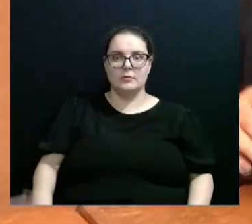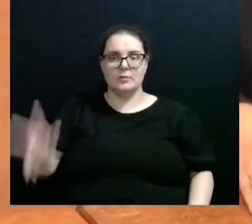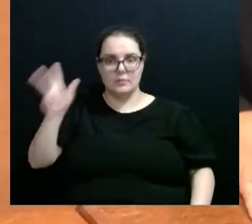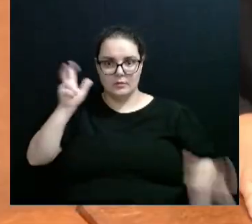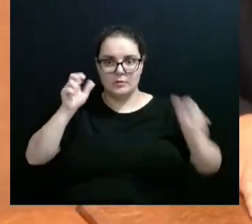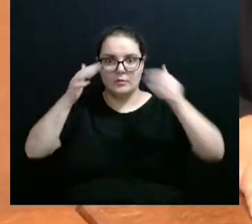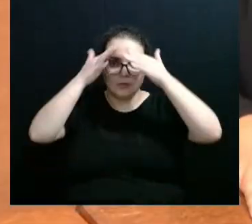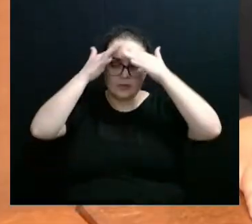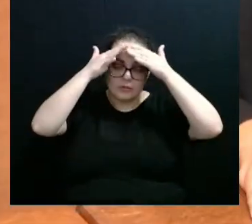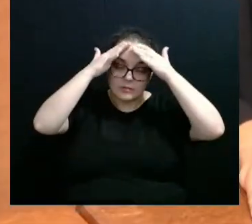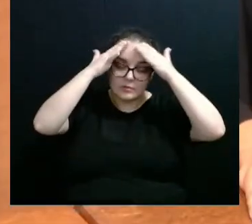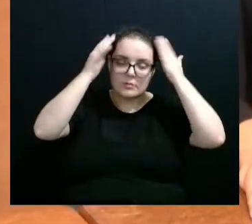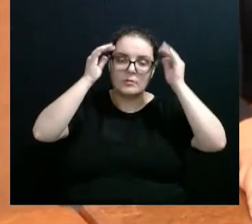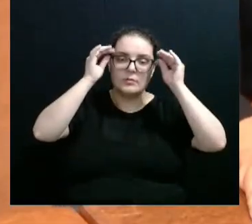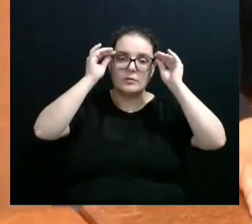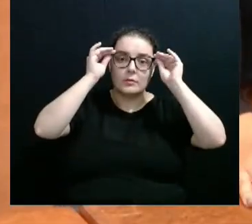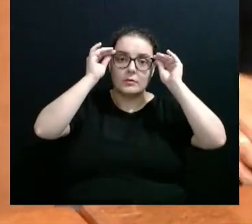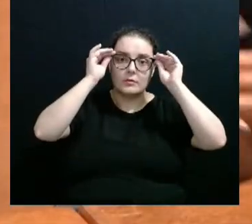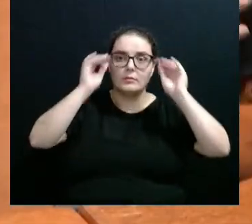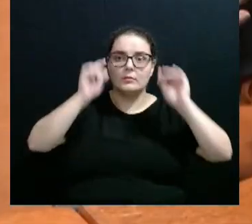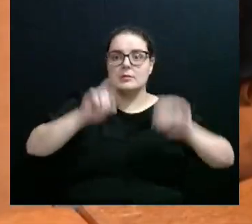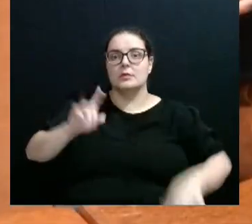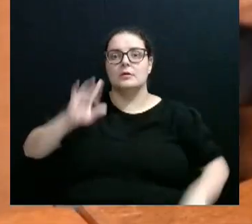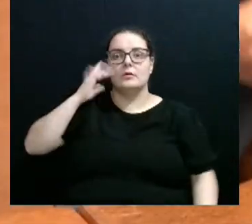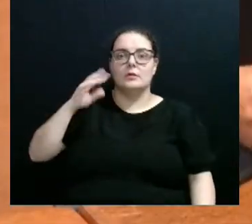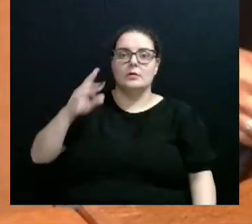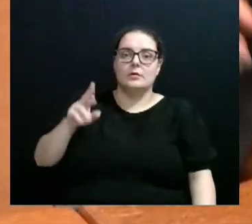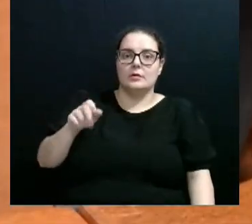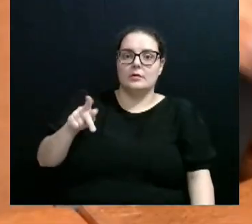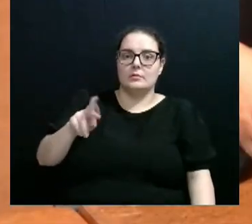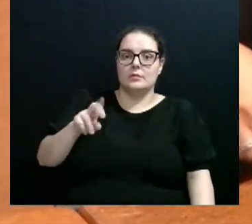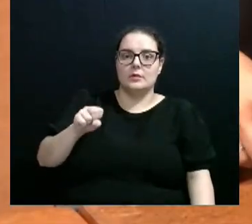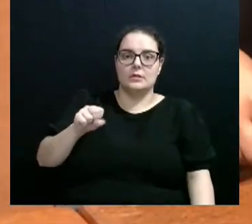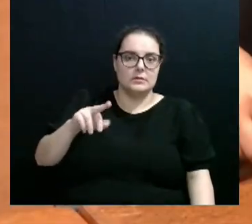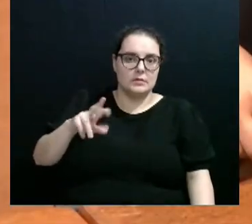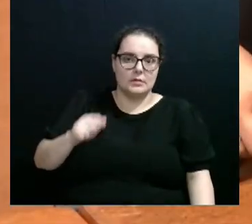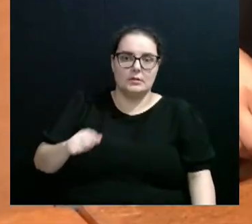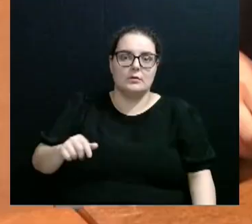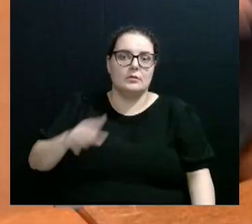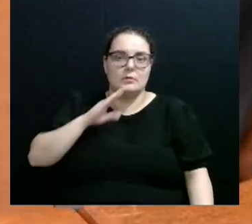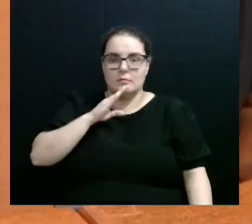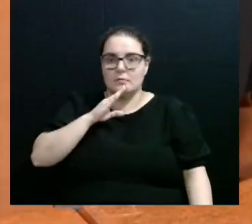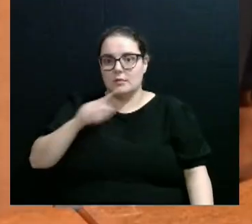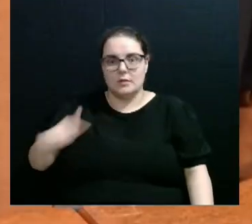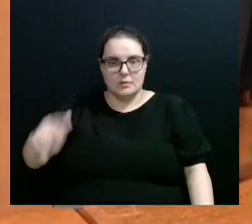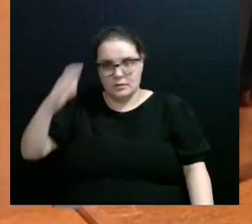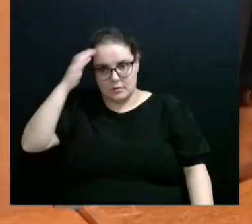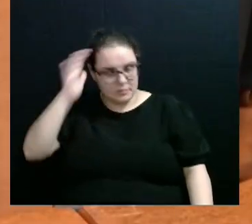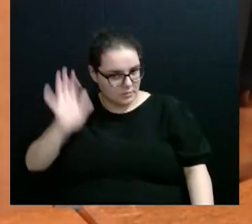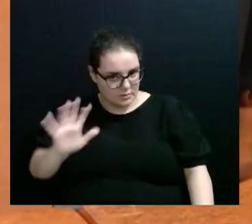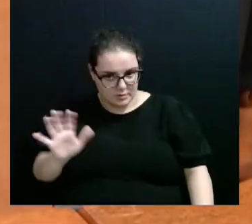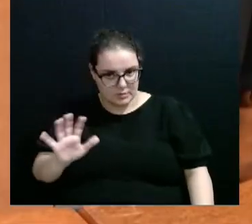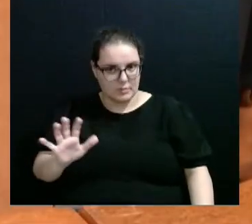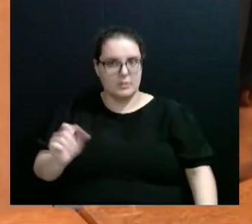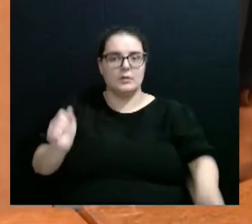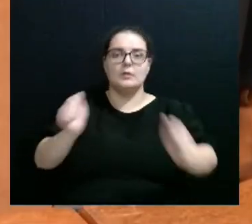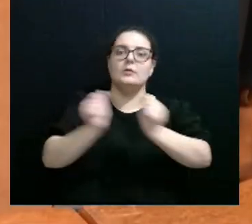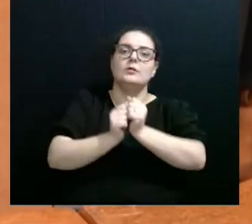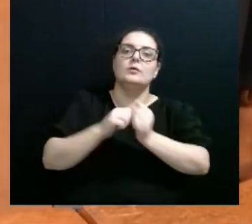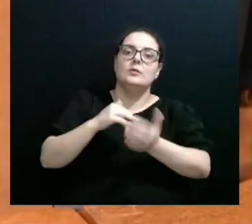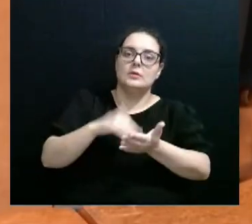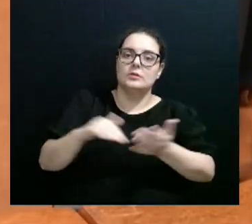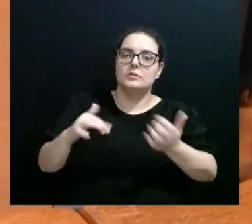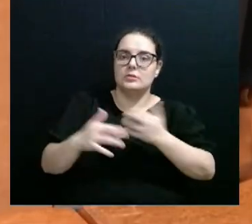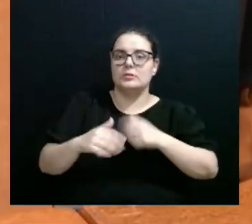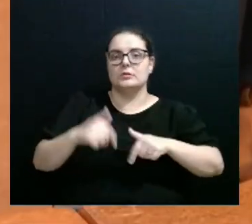é uma represária com relação aos bares do Taquaral. Não é, porque a Guarda tem intensificado, junto com a Secretaria de Urbanismo, nessas operações